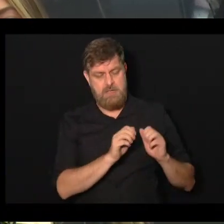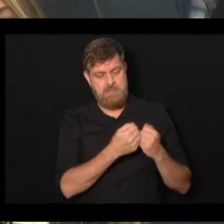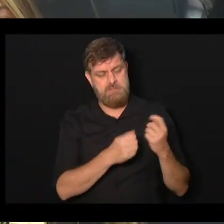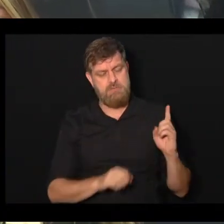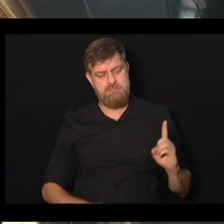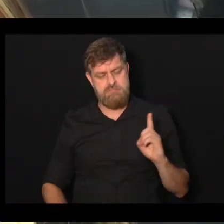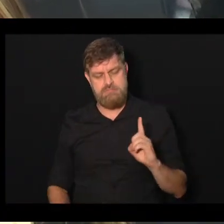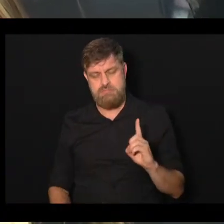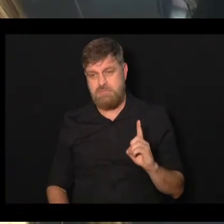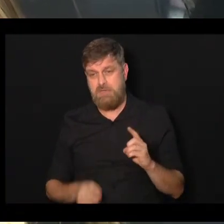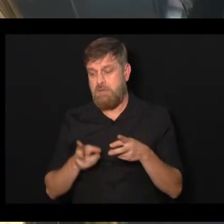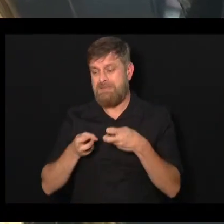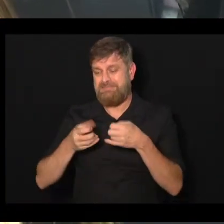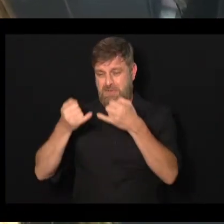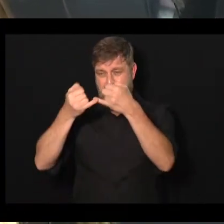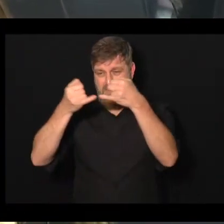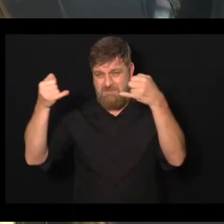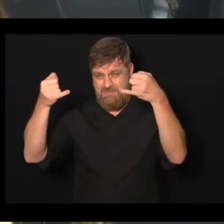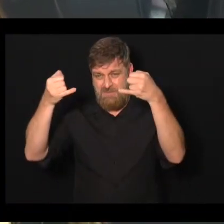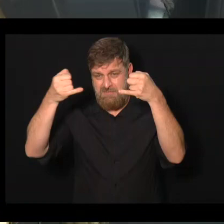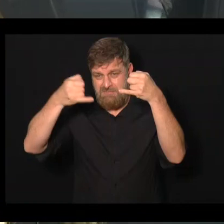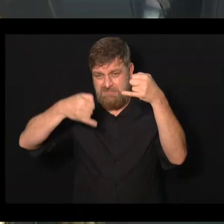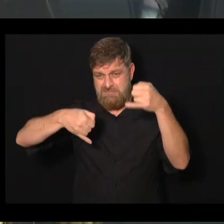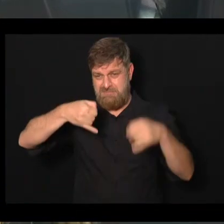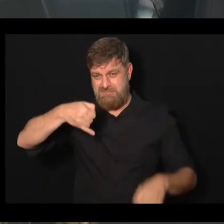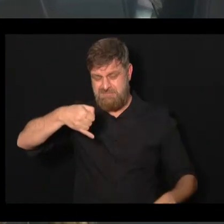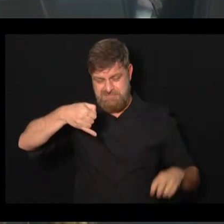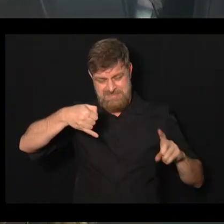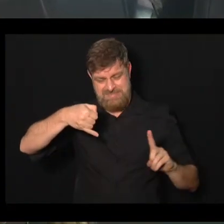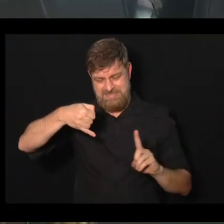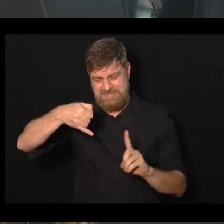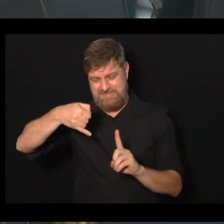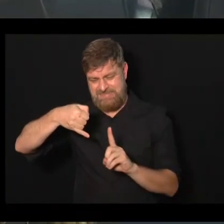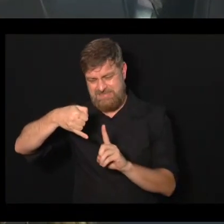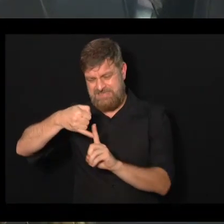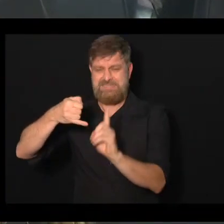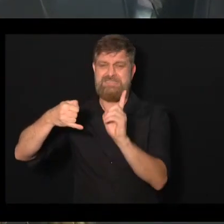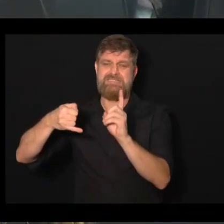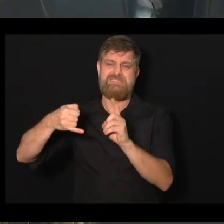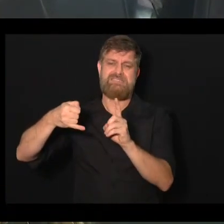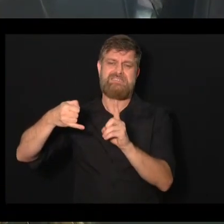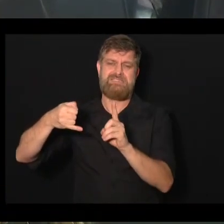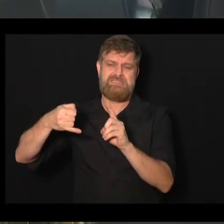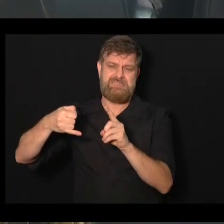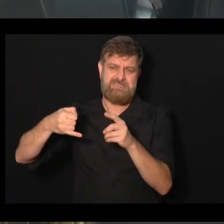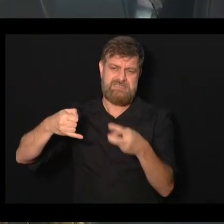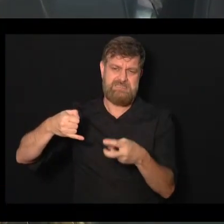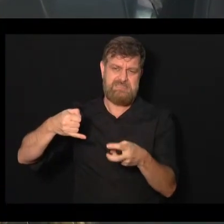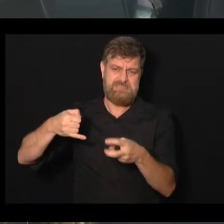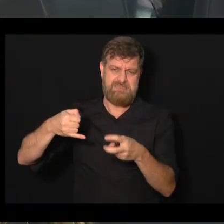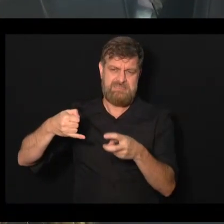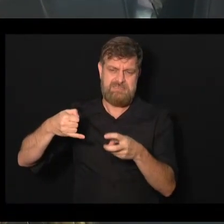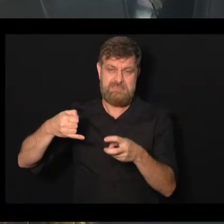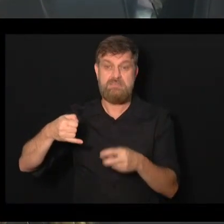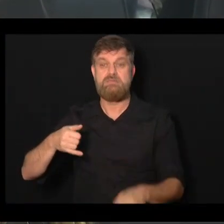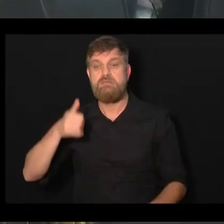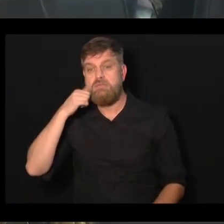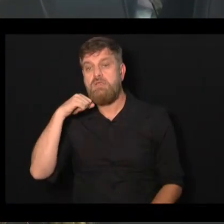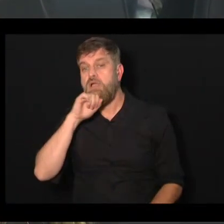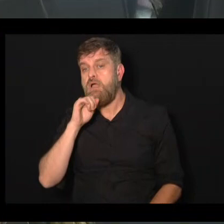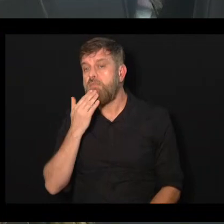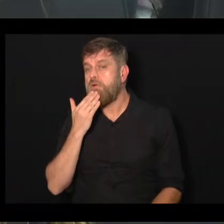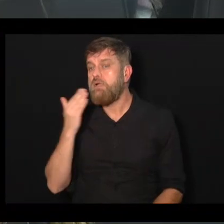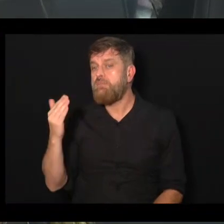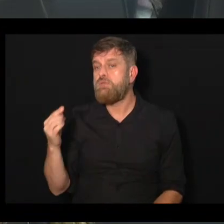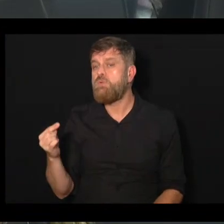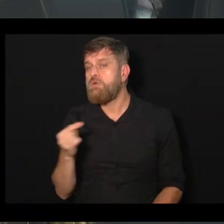não percebeu que um fio de alta tensão estava caindo sobre seu corpo, se é da mãe que pediu que